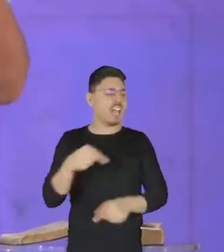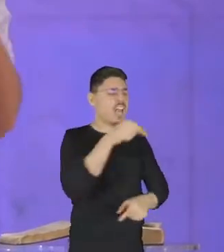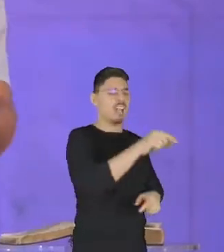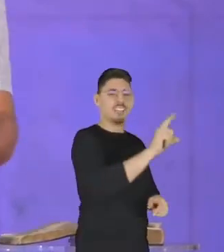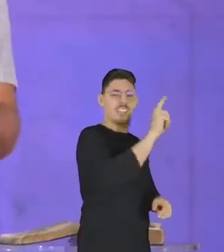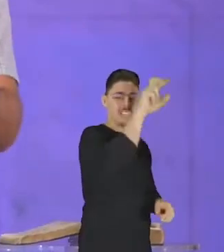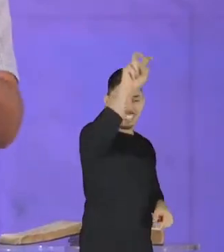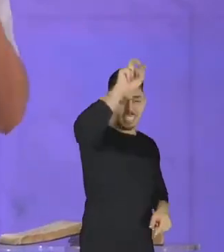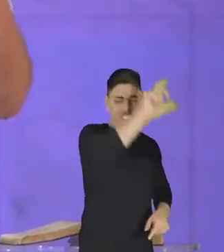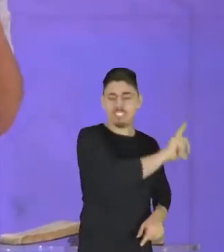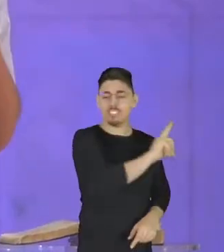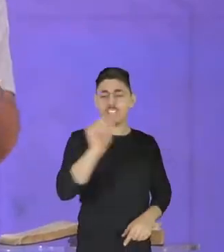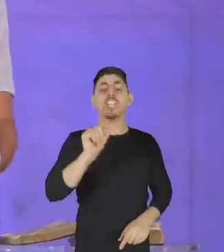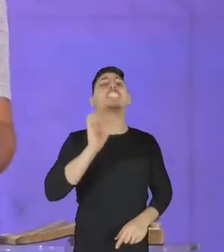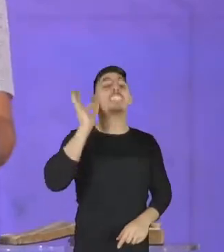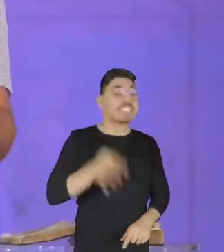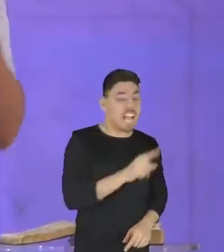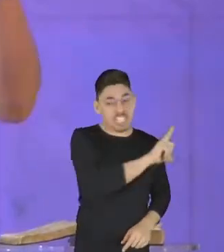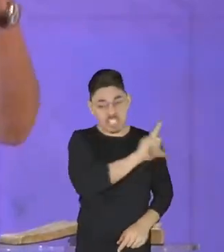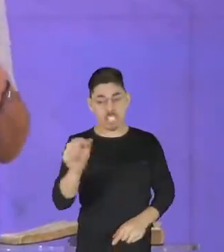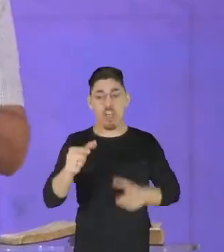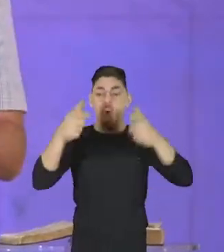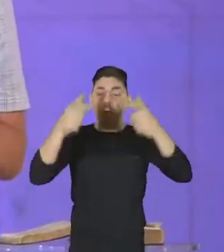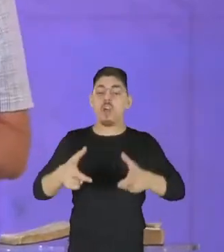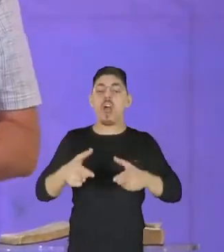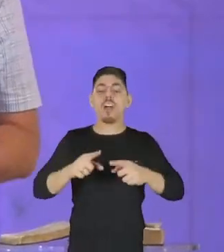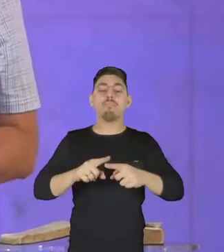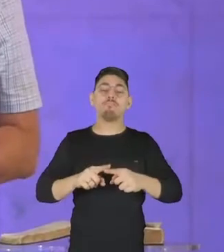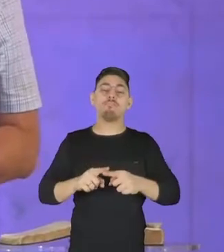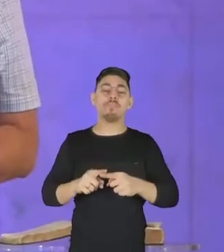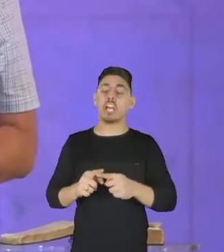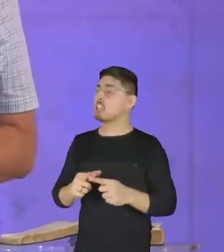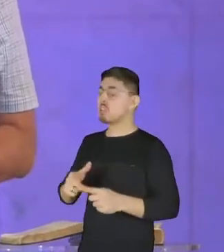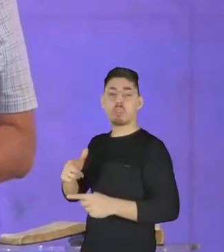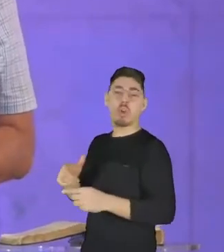estão presos, estagnados no deserto.